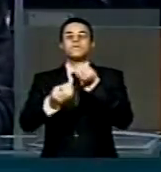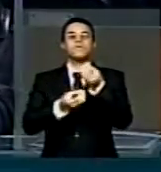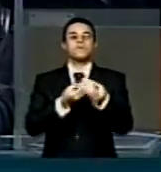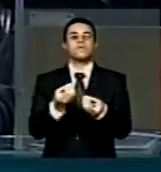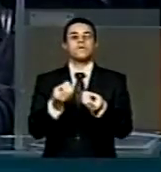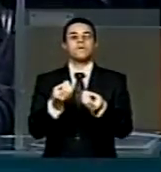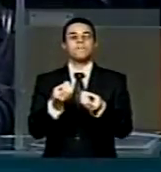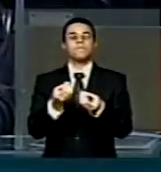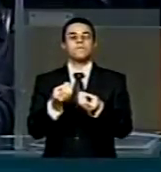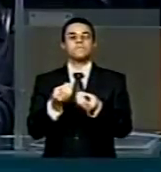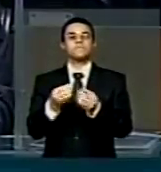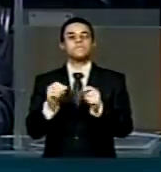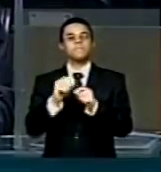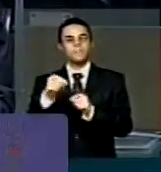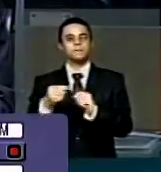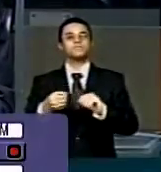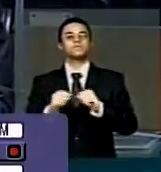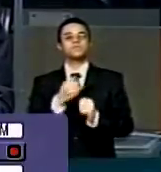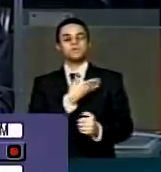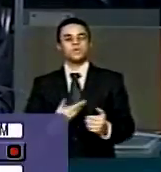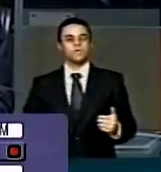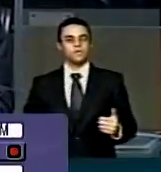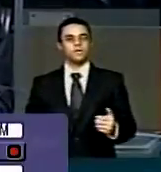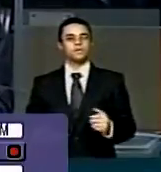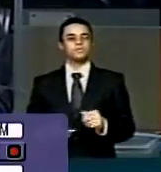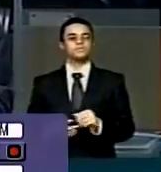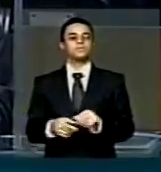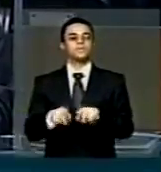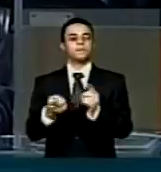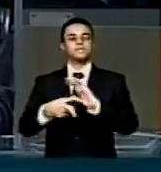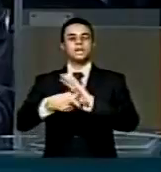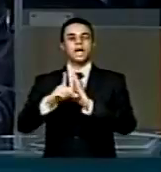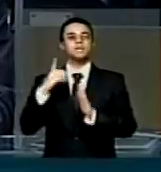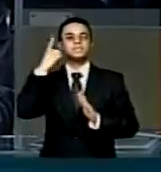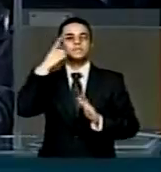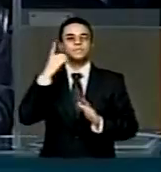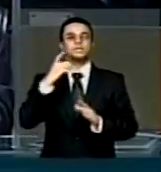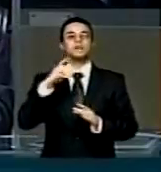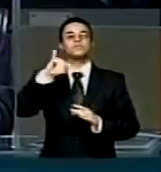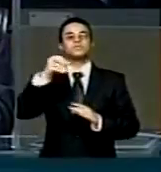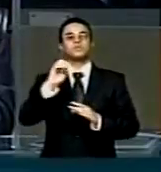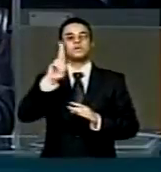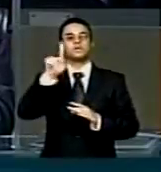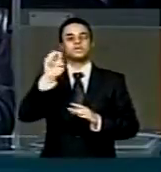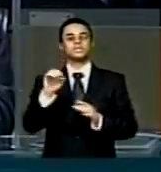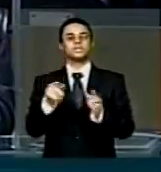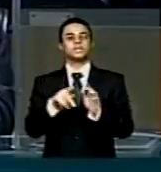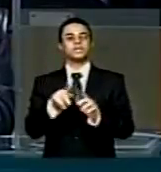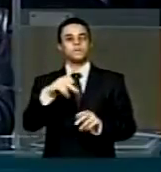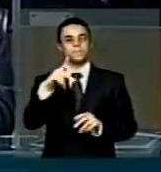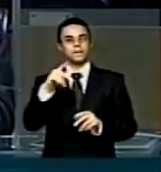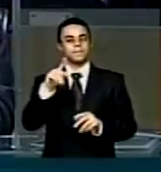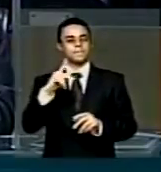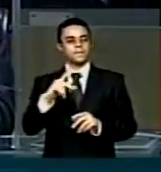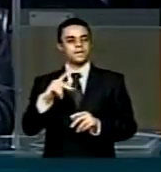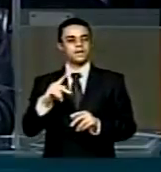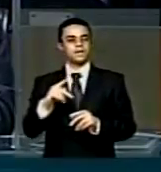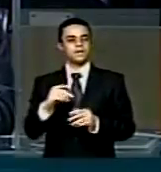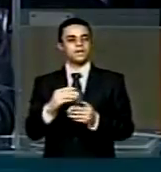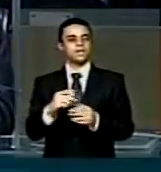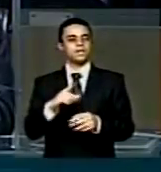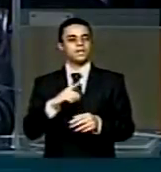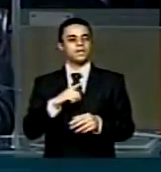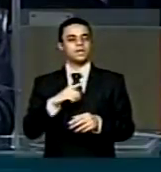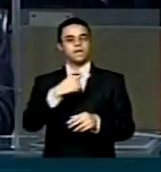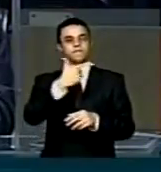Pelo Núcleo Central de Governo. Antes que o deputado Jorge Boeira, do PP de Santa Catarina, assuma seus 25 minutos, só